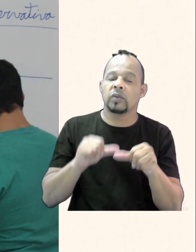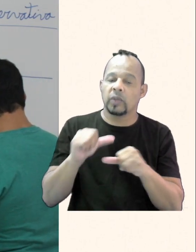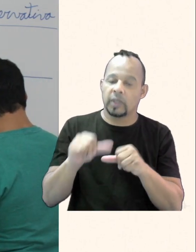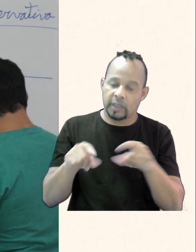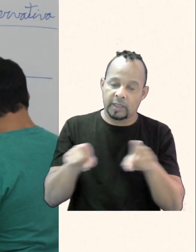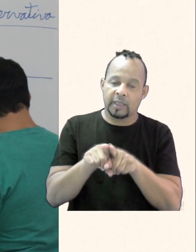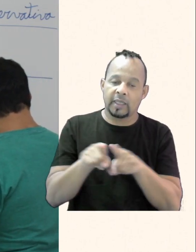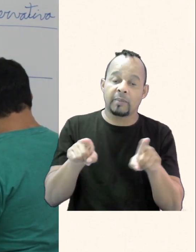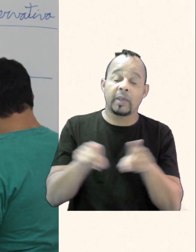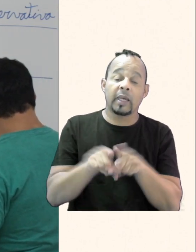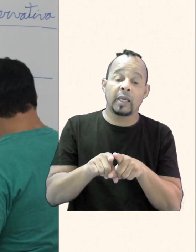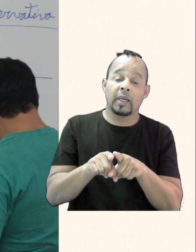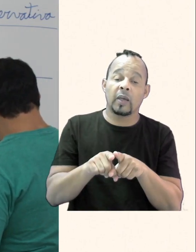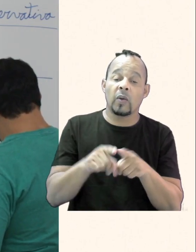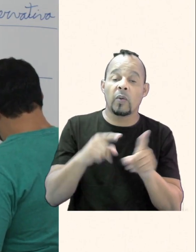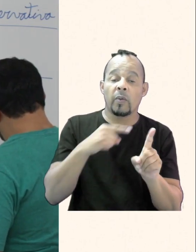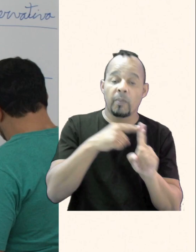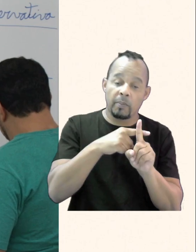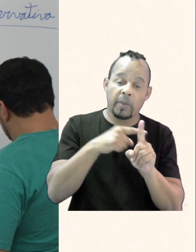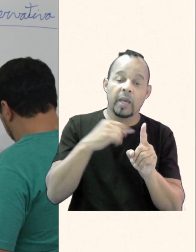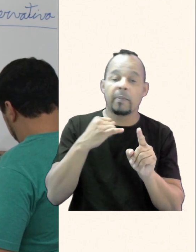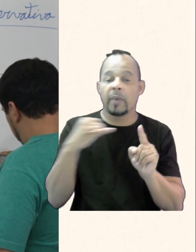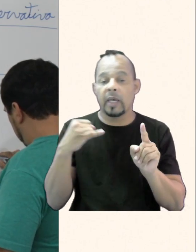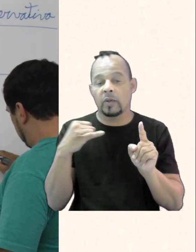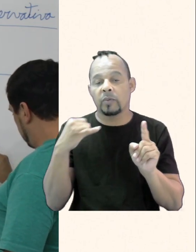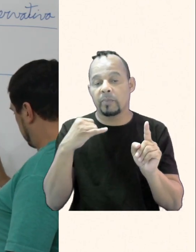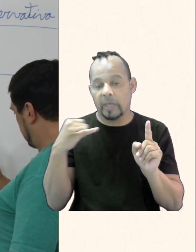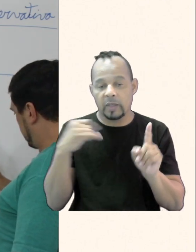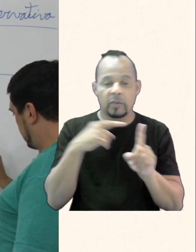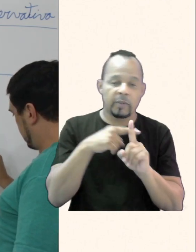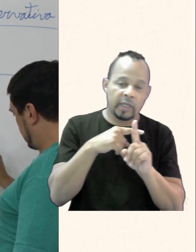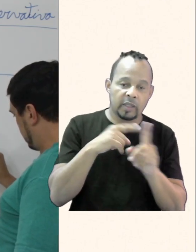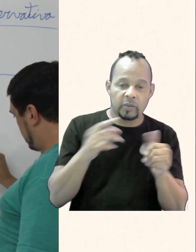de f escalar